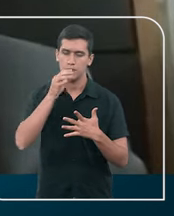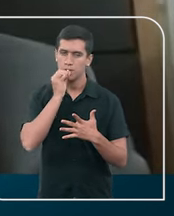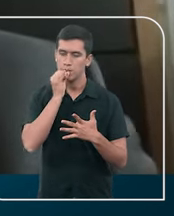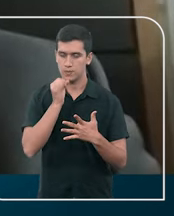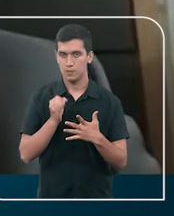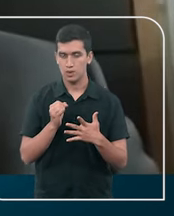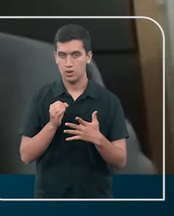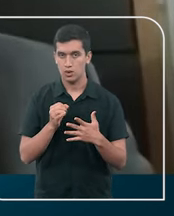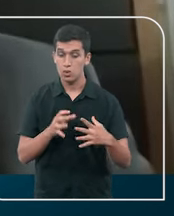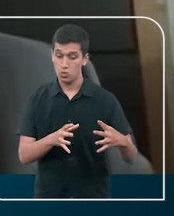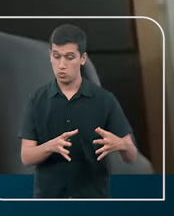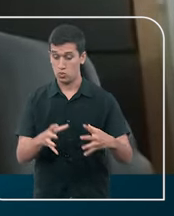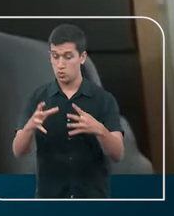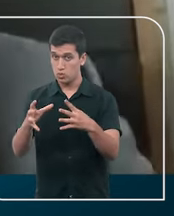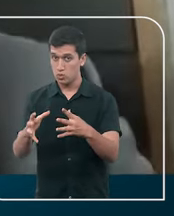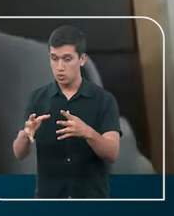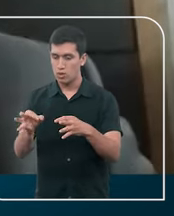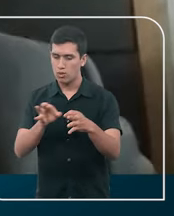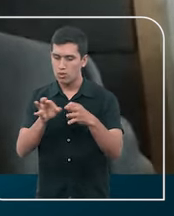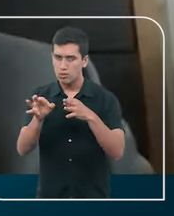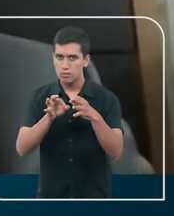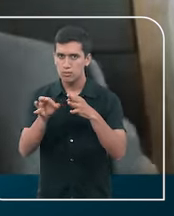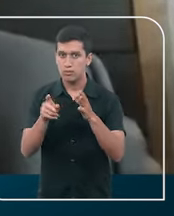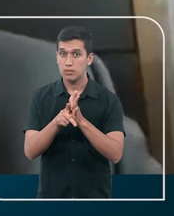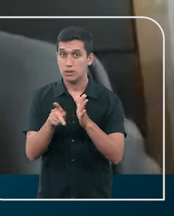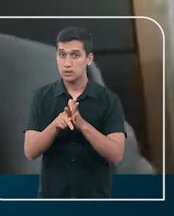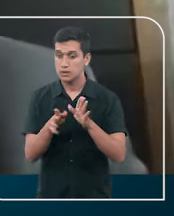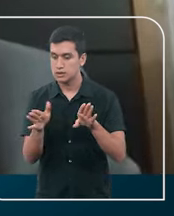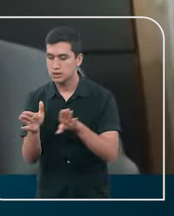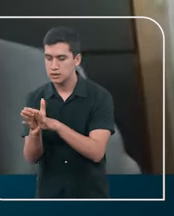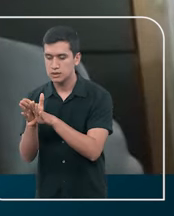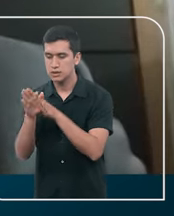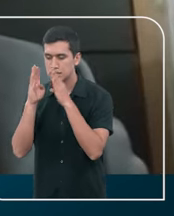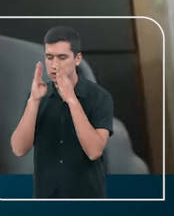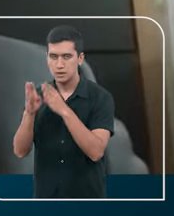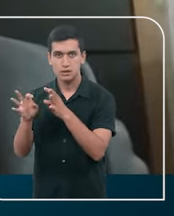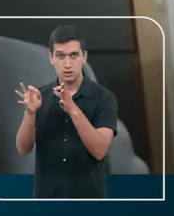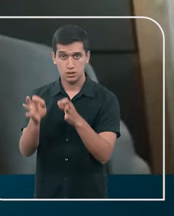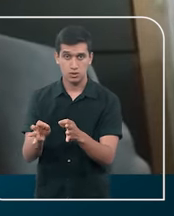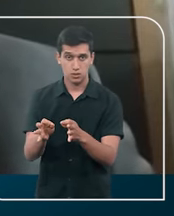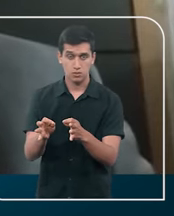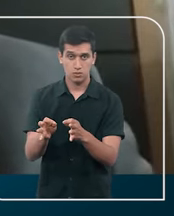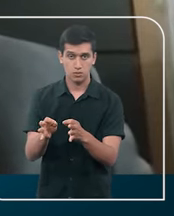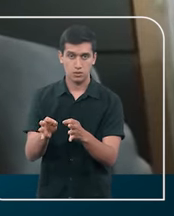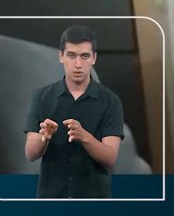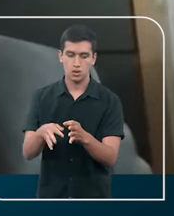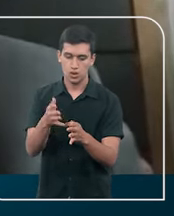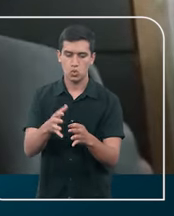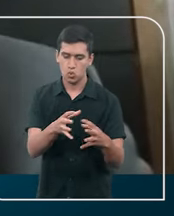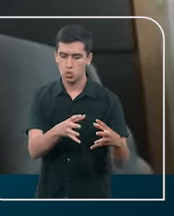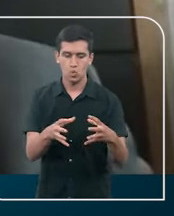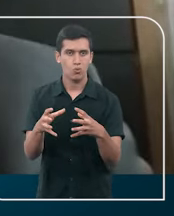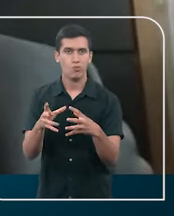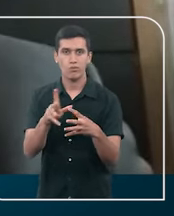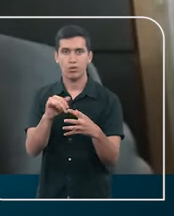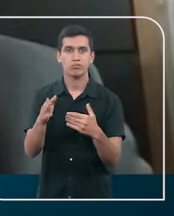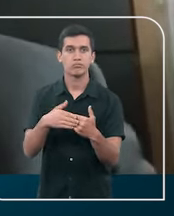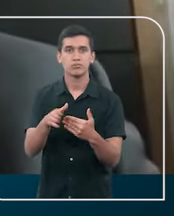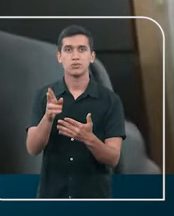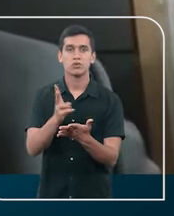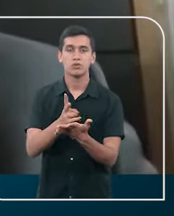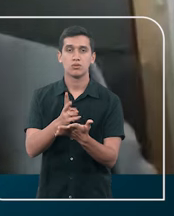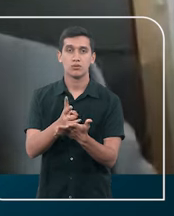se organiza para o atingimento alcance de finalidades esse grupo ele passa a a